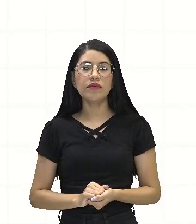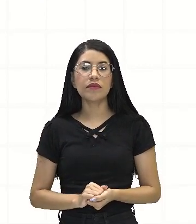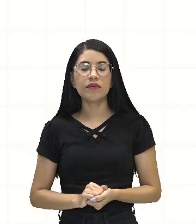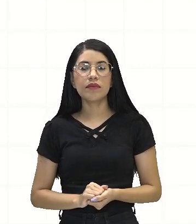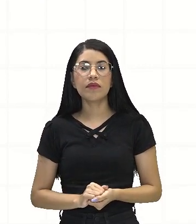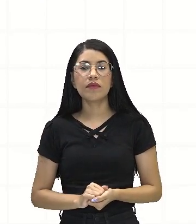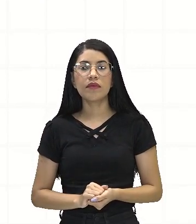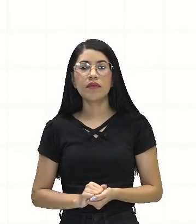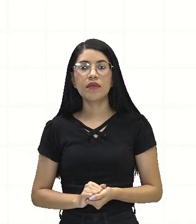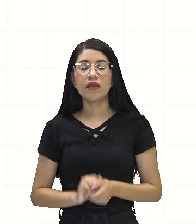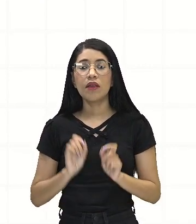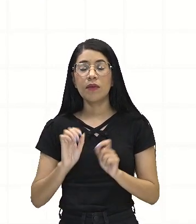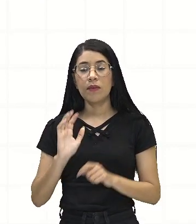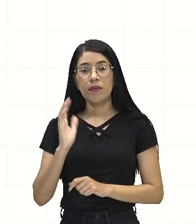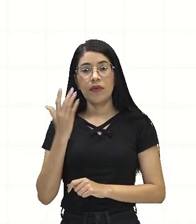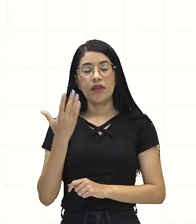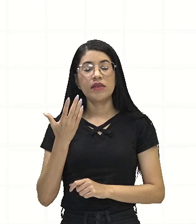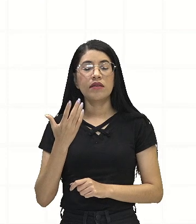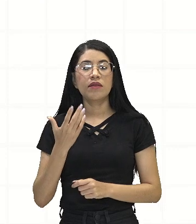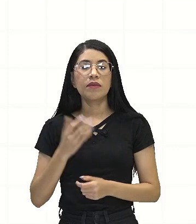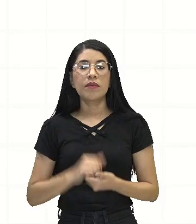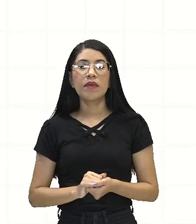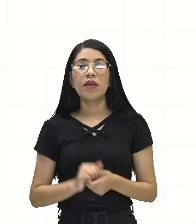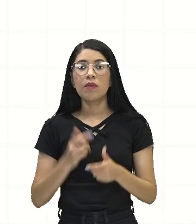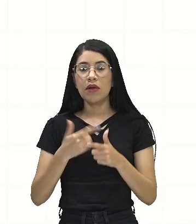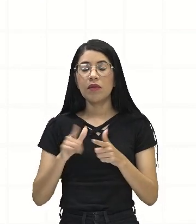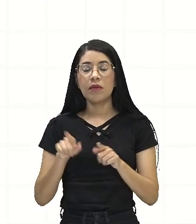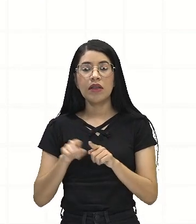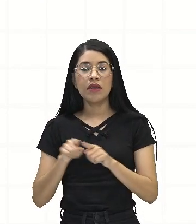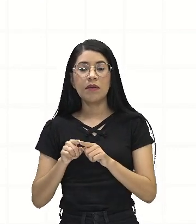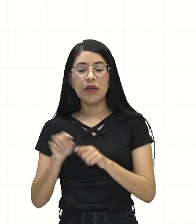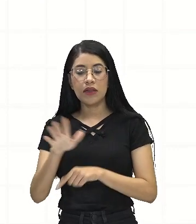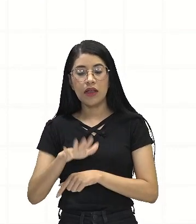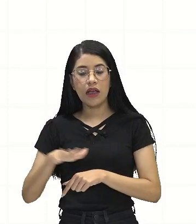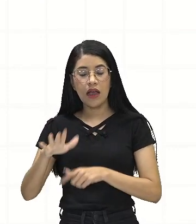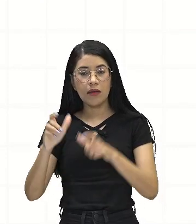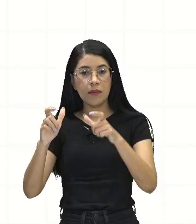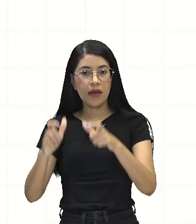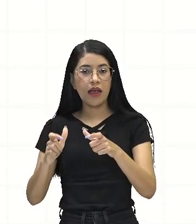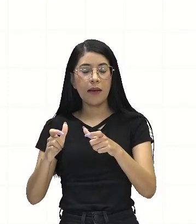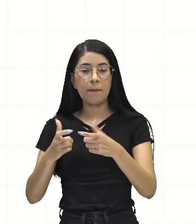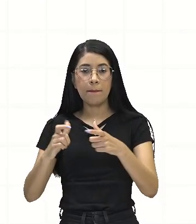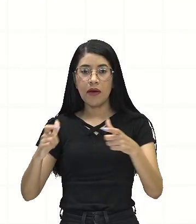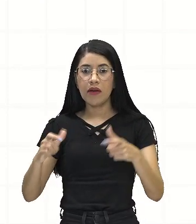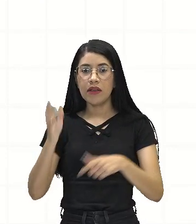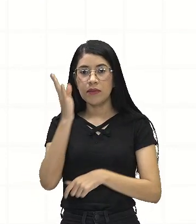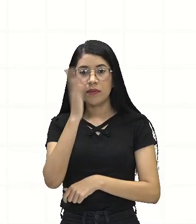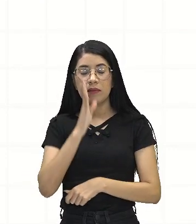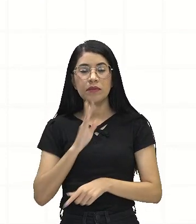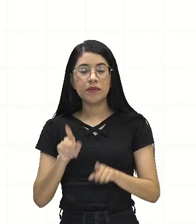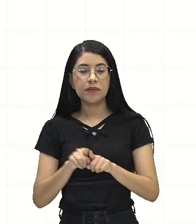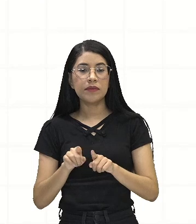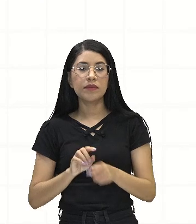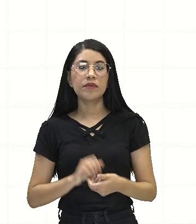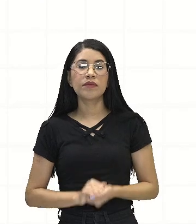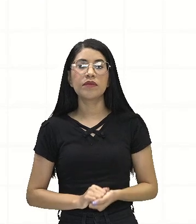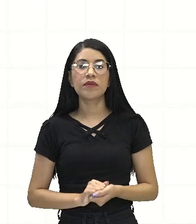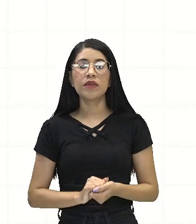isso acabou ocasionando também essa concentração de terras no Brasil. Temos também a questão do